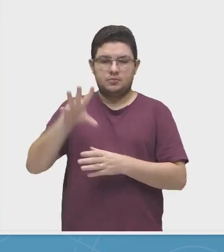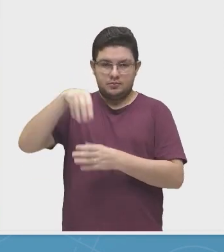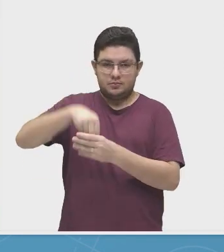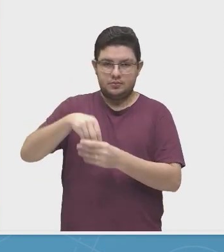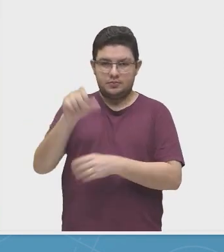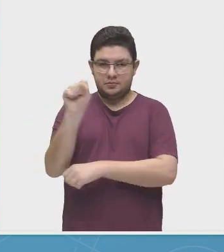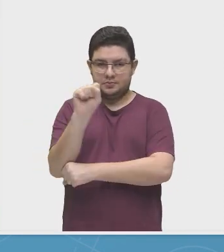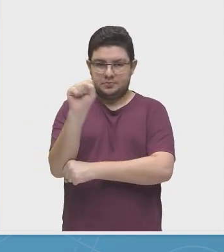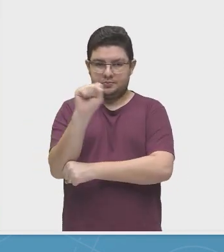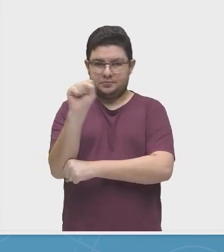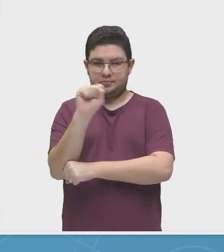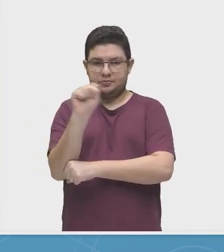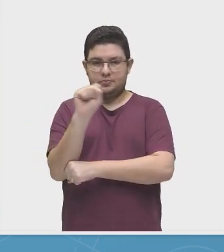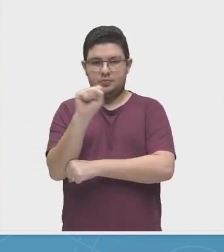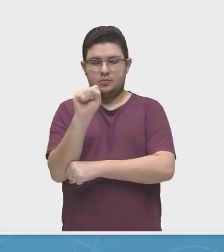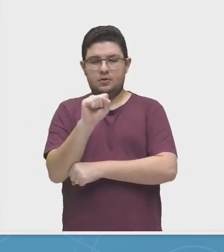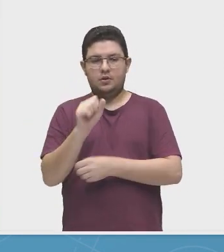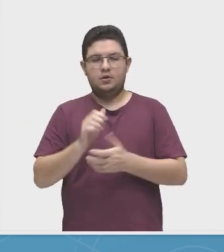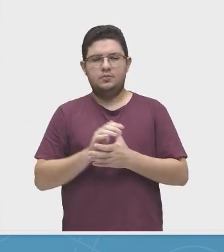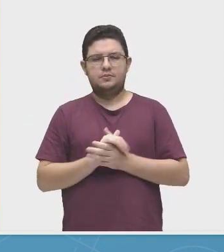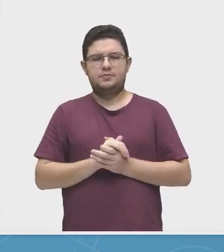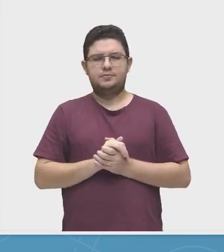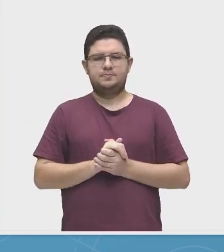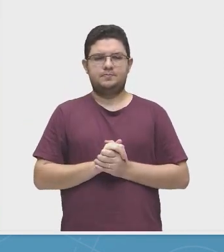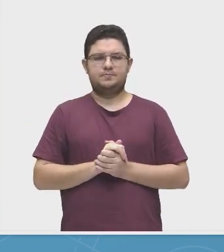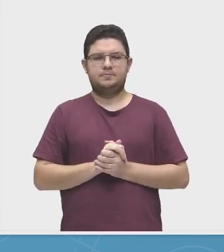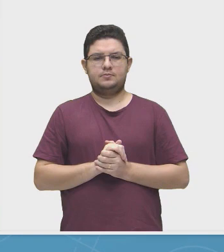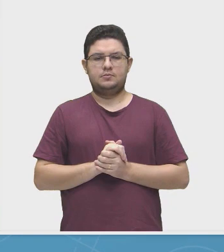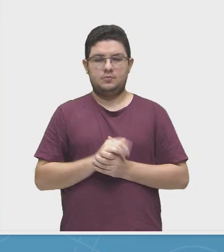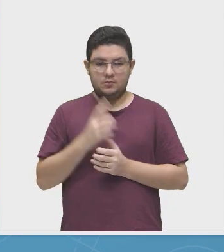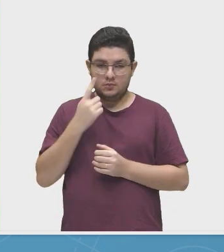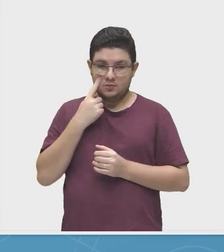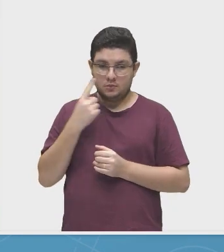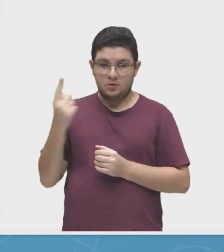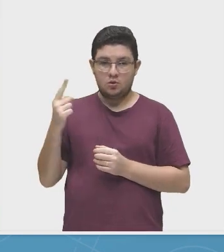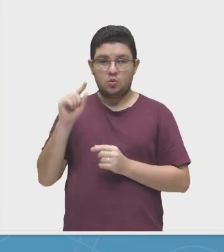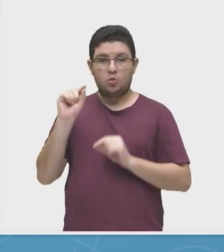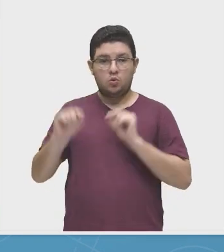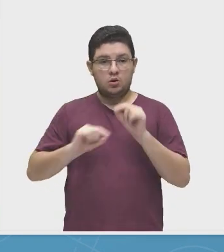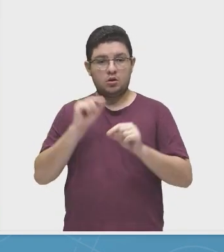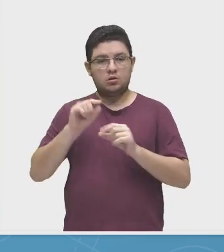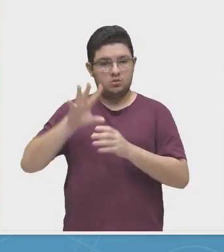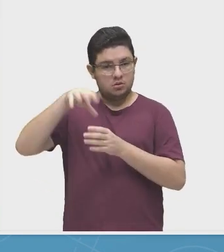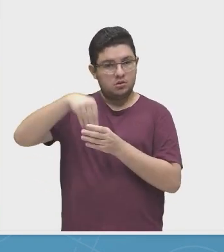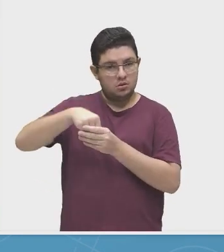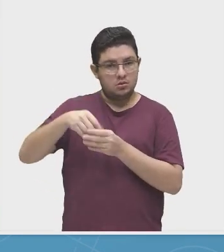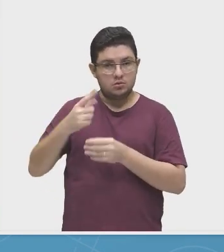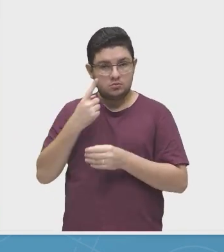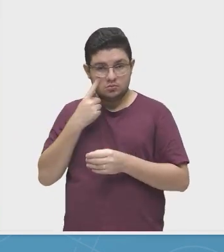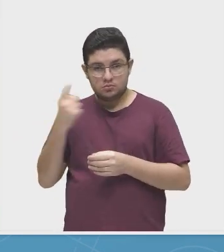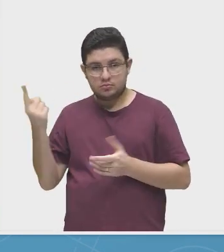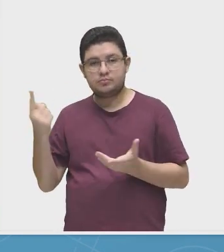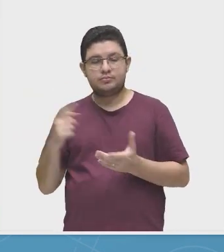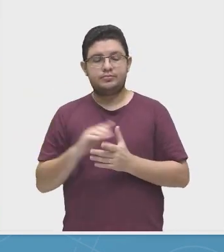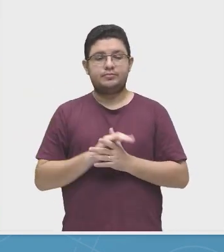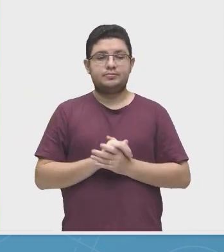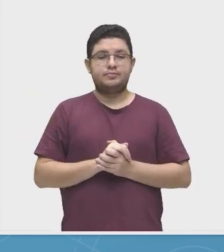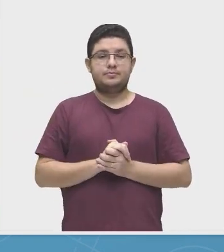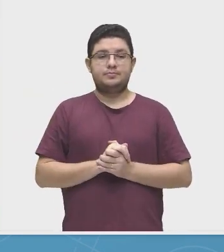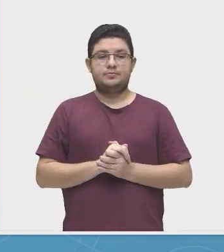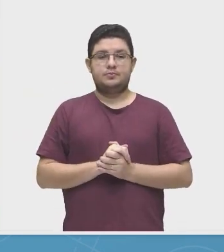Crianças, então, dentro do carro. Então, essa ideia de dentro de. Tá certo?